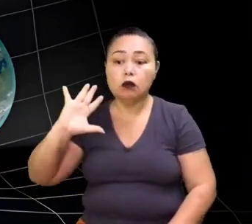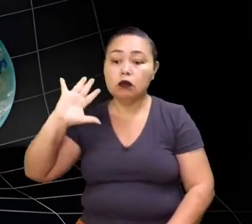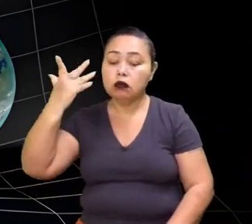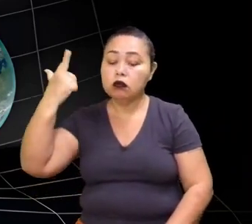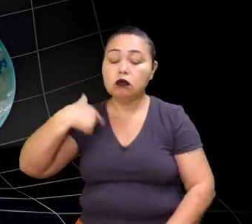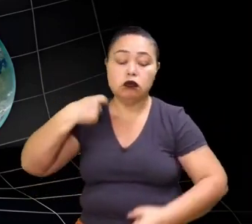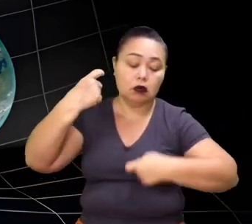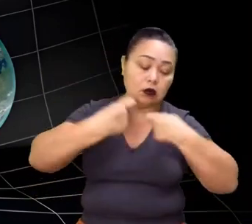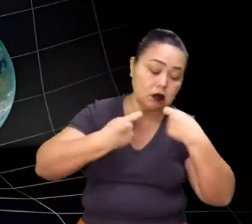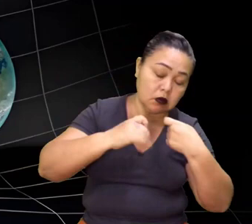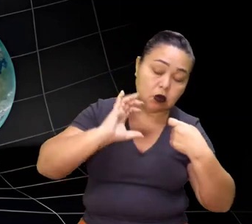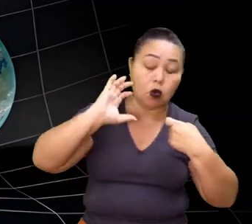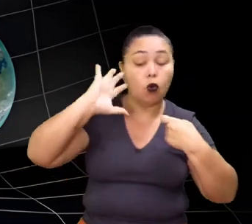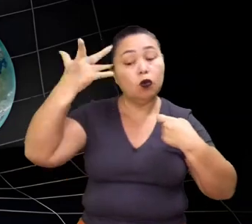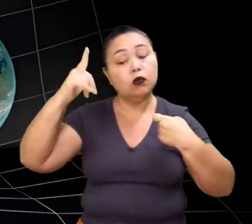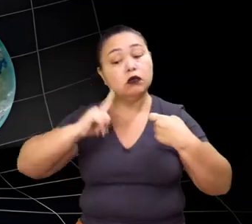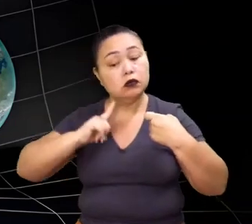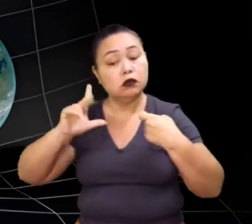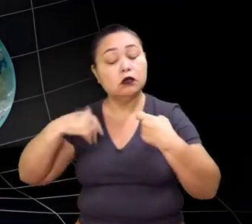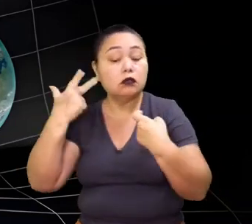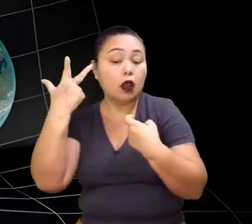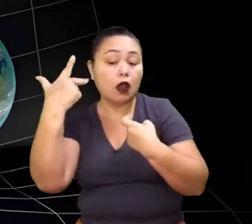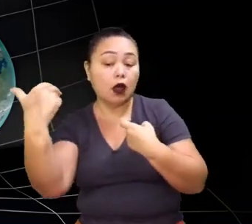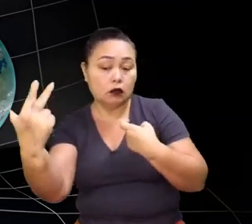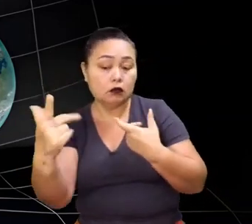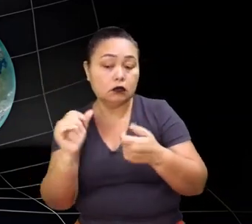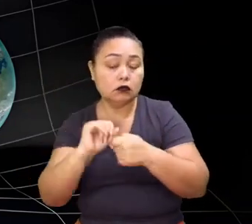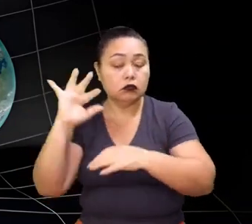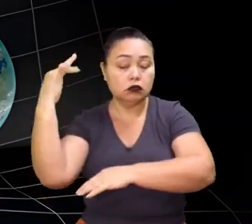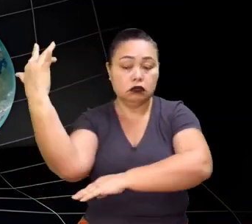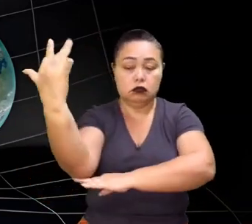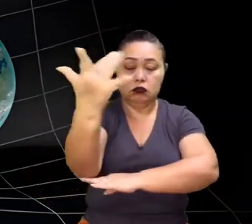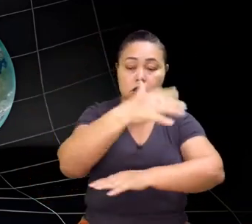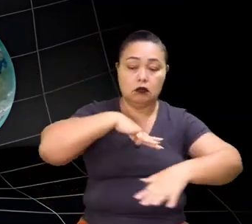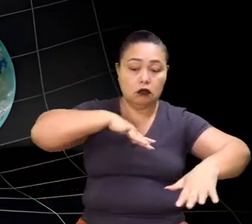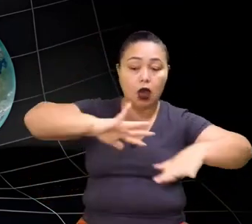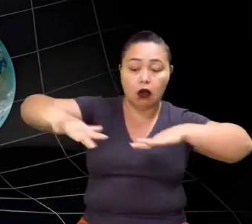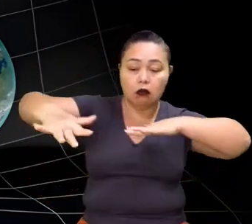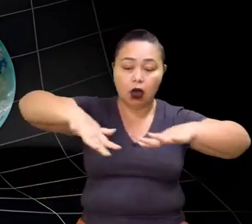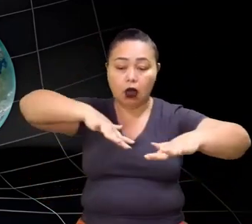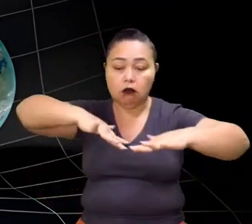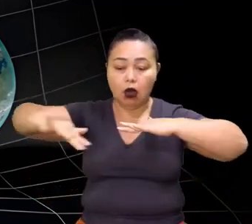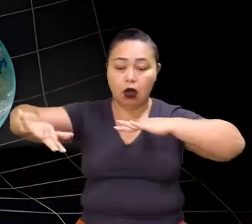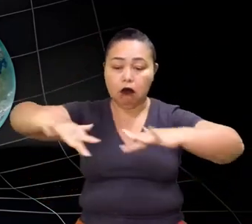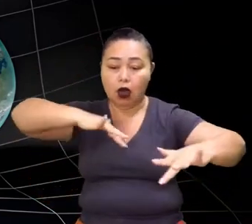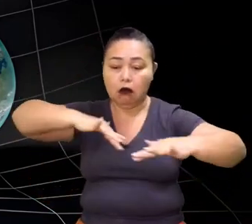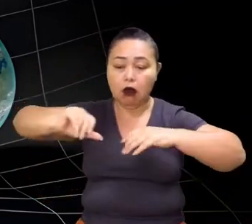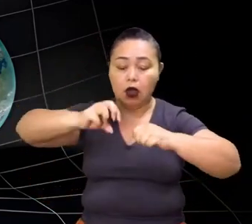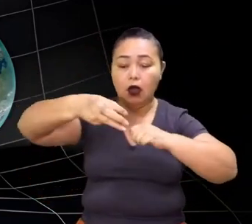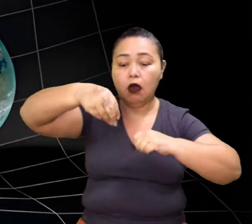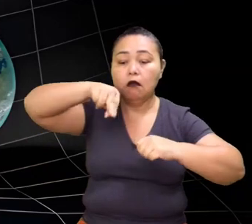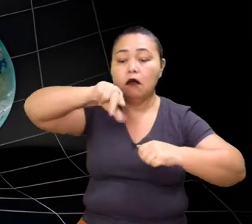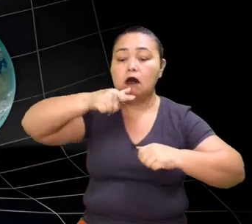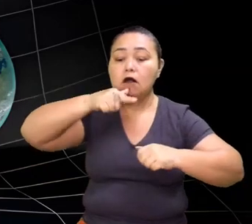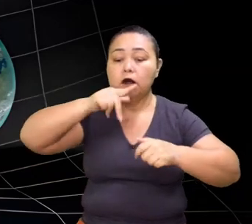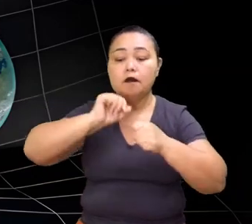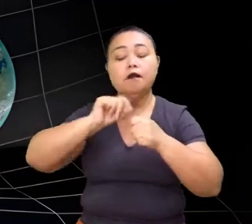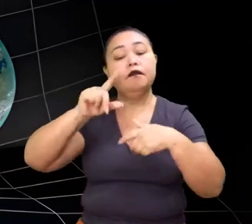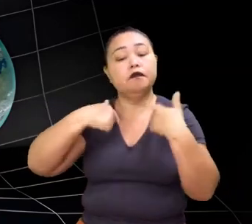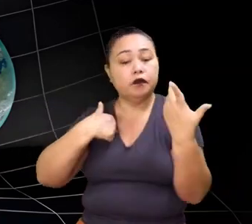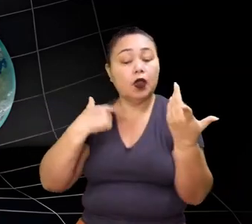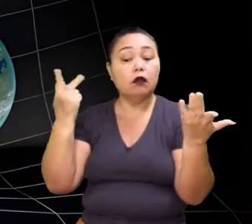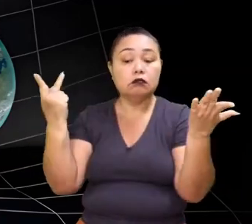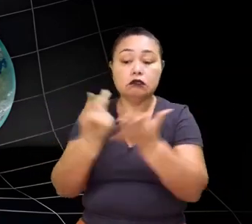guerra ou mesmo os nossos desastres naturais com terremoto maremoto pode sim fazer com que haja